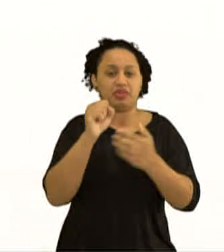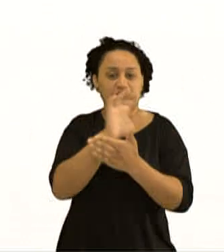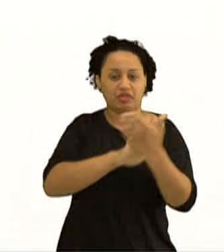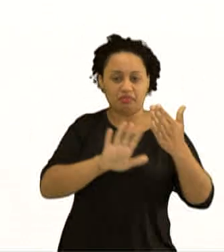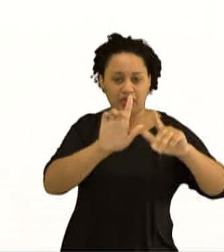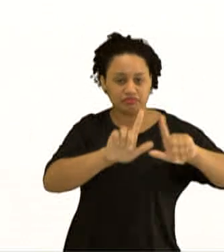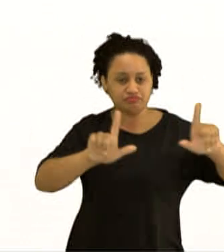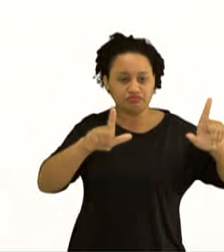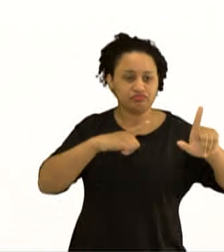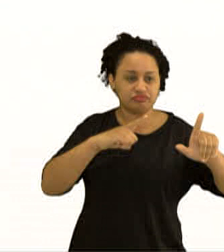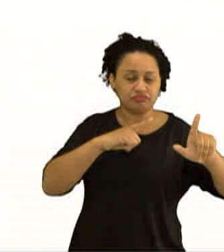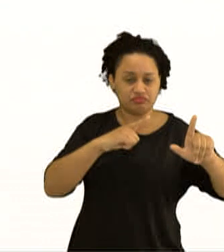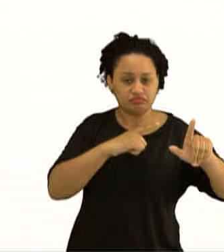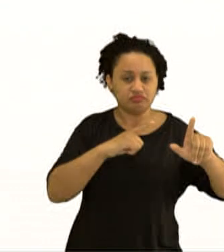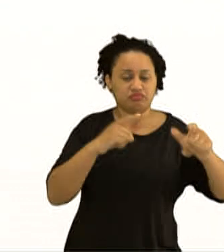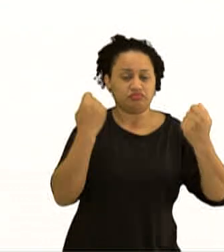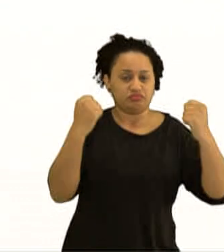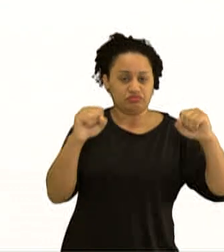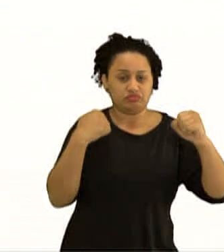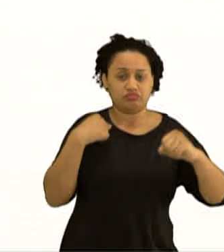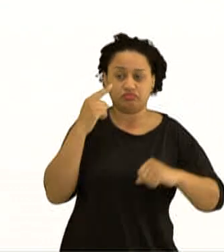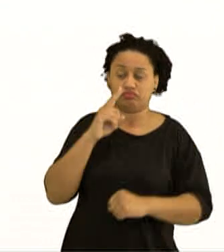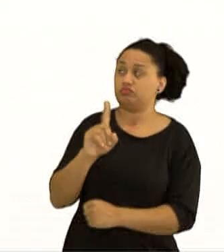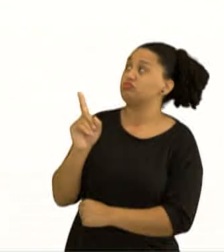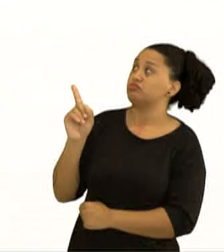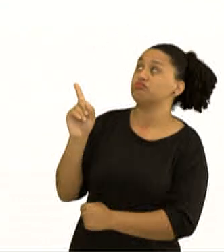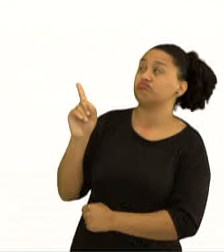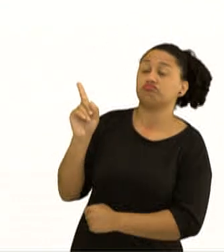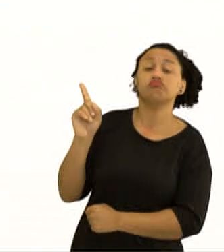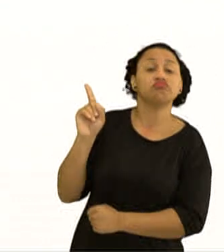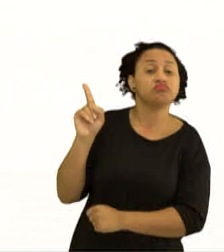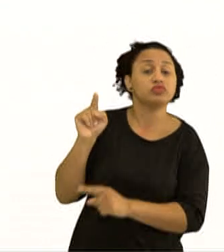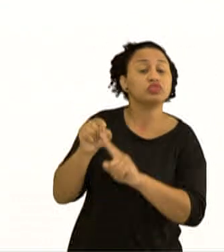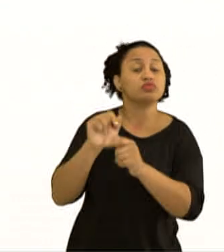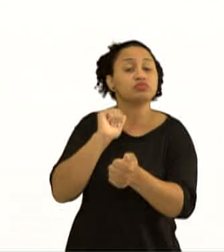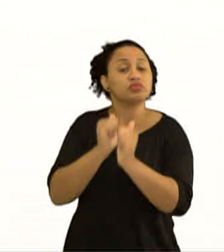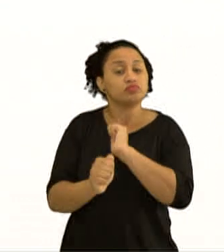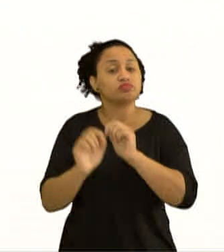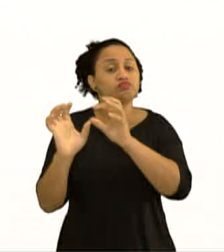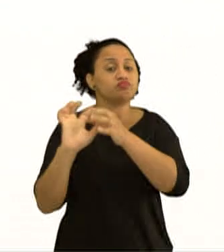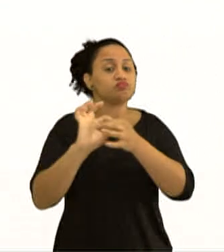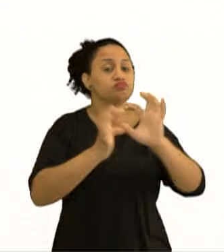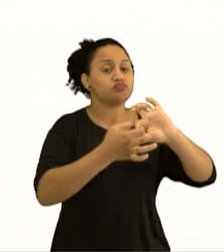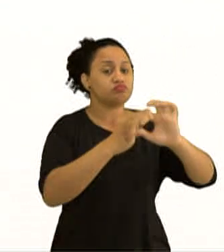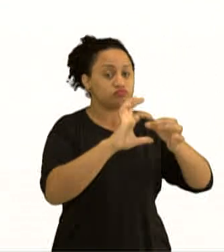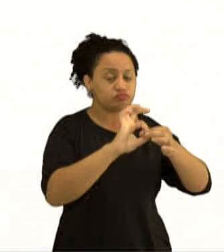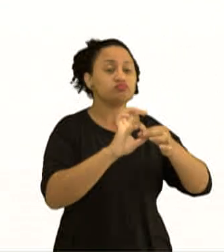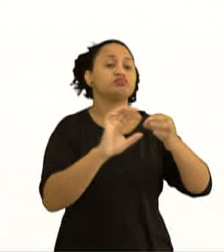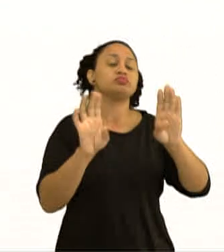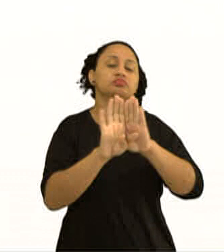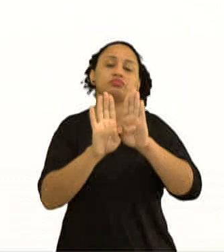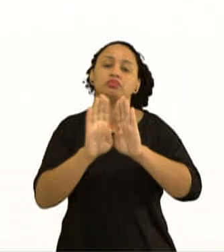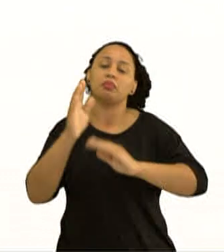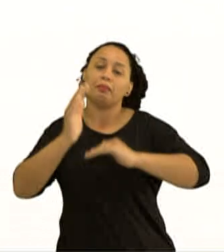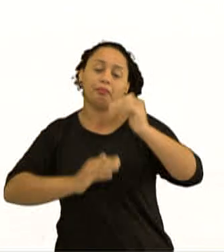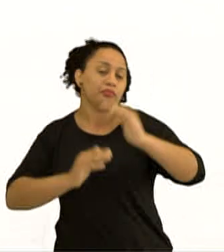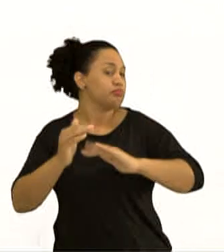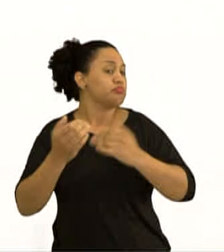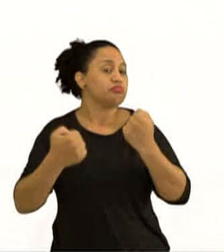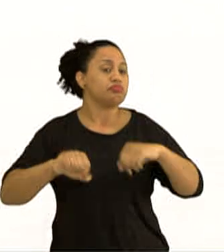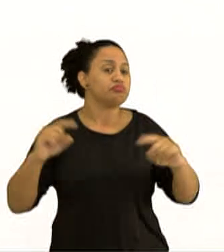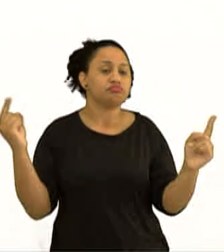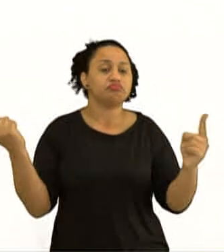de ginástica, que inclusive é um esporte olímpico, e atividades de ginástica que podem ser não